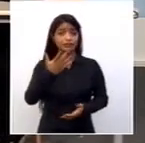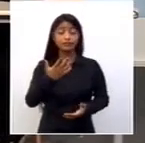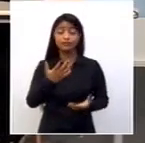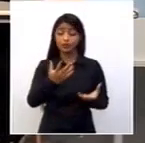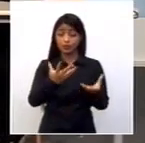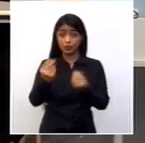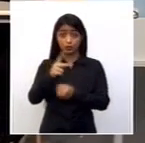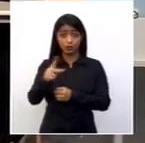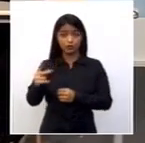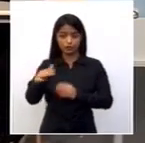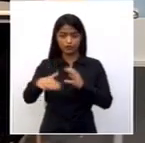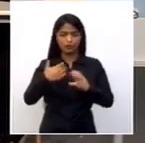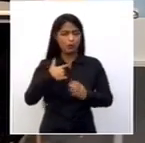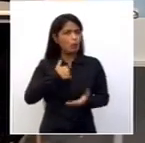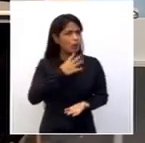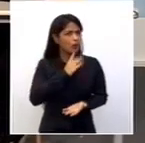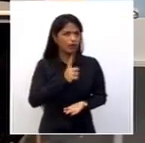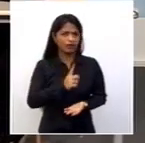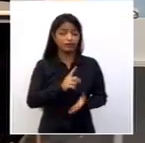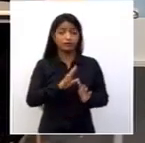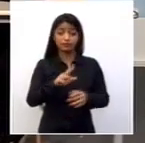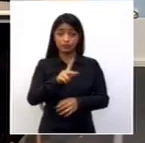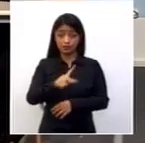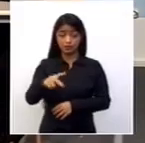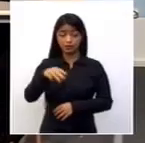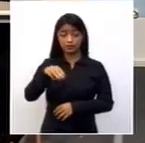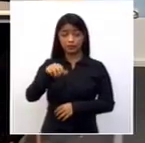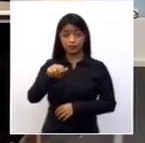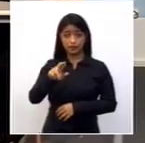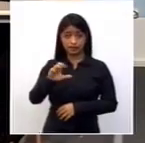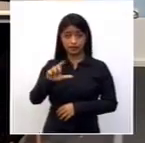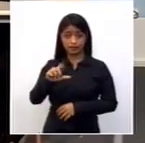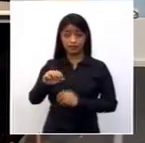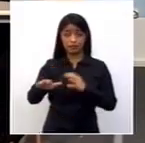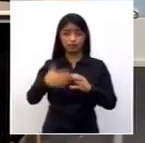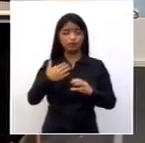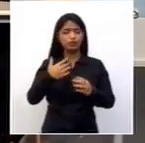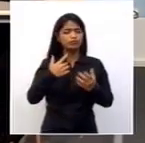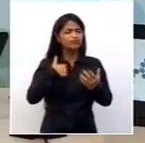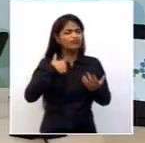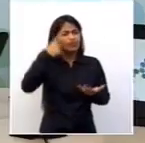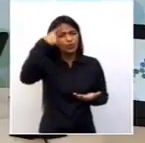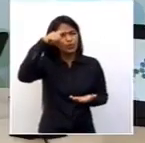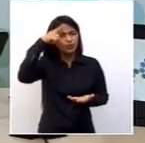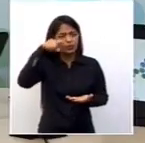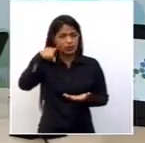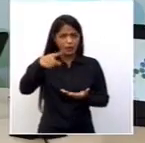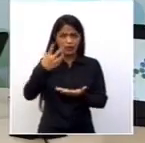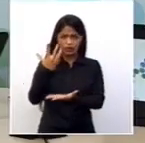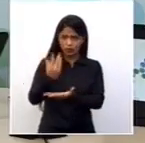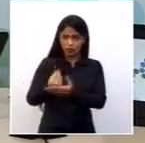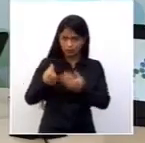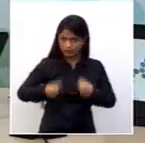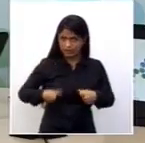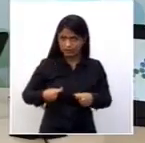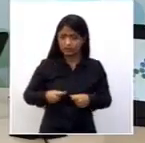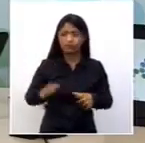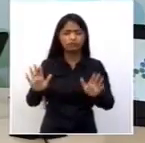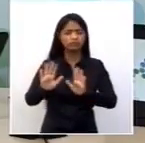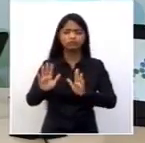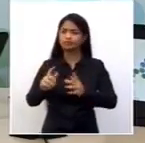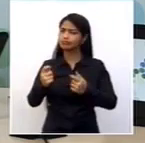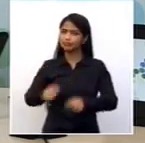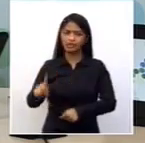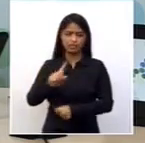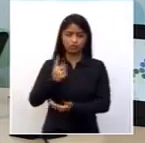o professor Marcelo, ele ficou com uma dúvida se é preciso fazer o download desse programa. Na verdade, não é necessário,